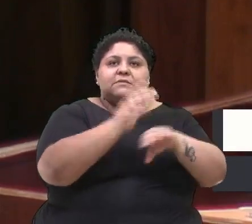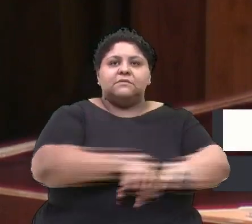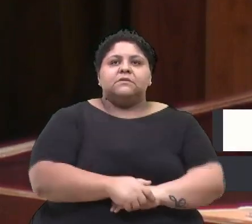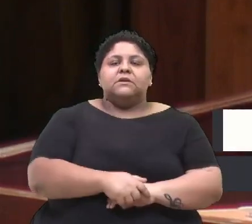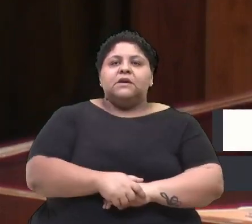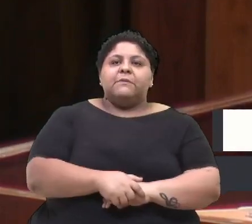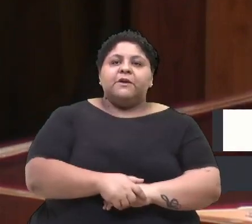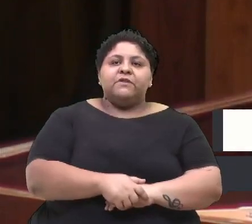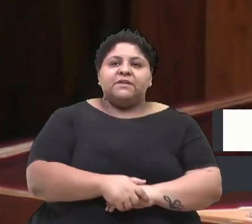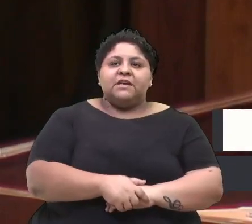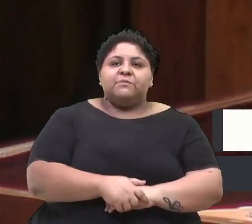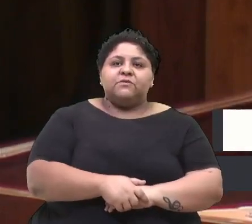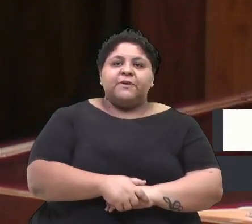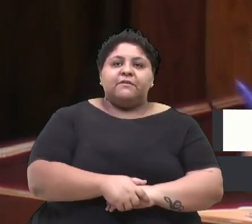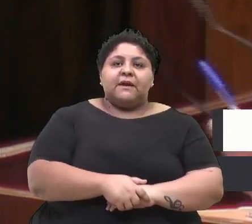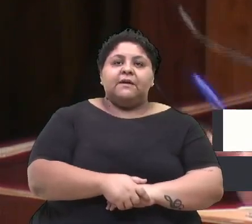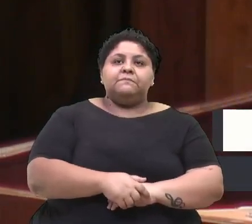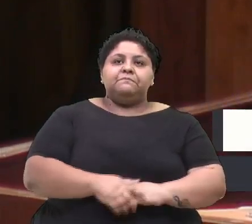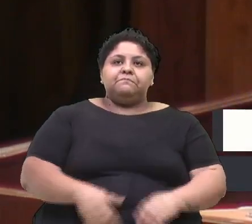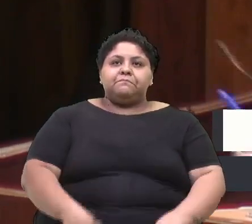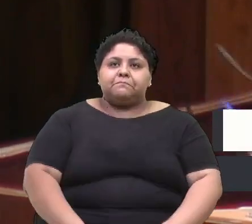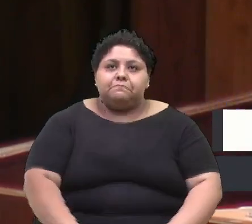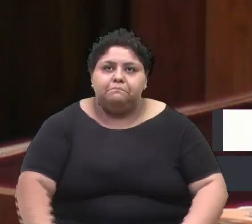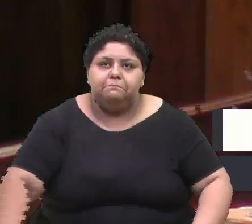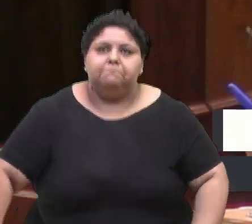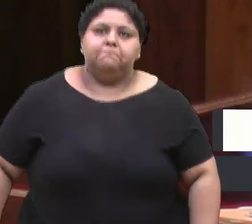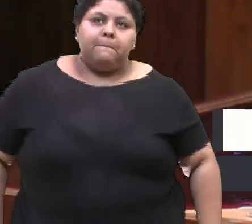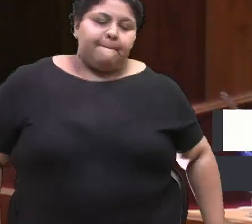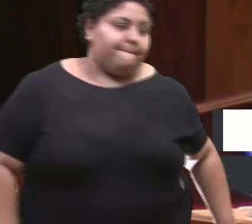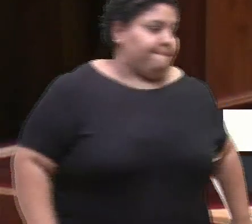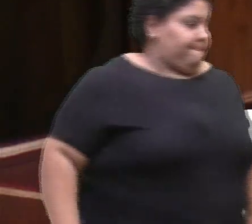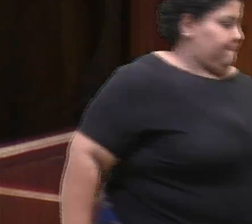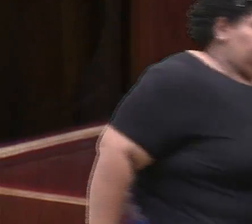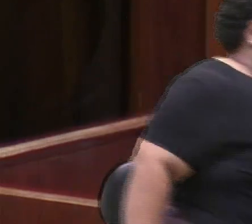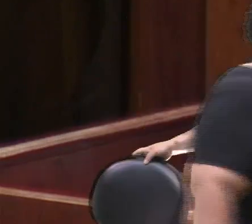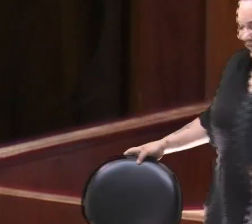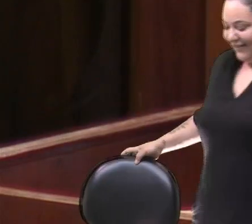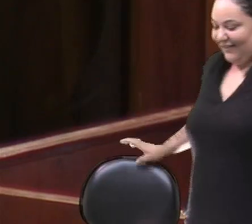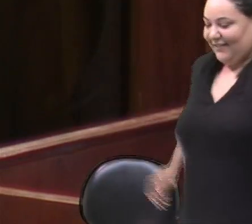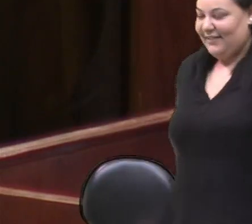20. Alguns vereadores foram mais que uma vez, não tem problema.